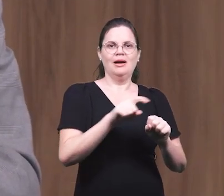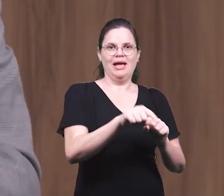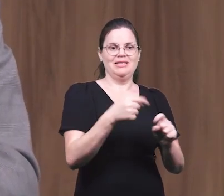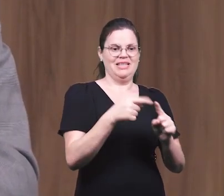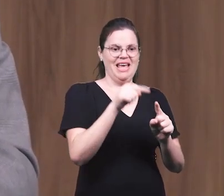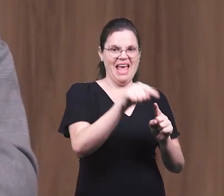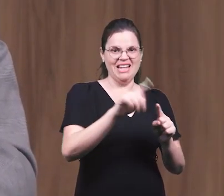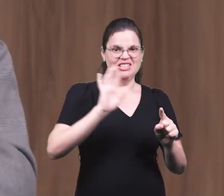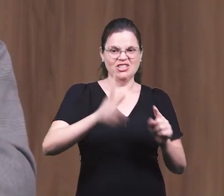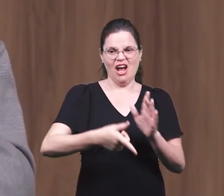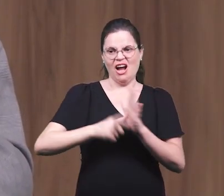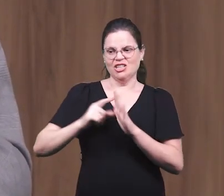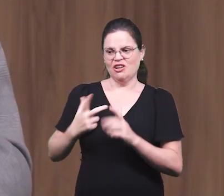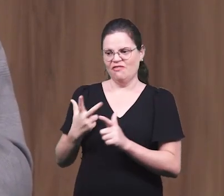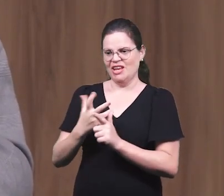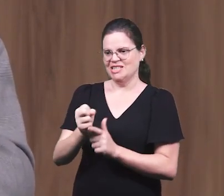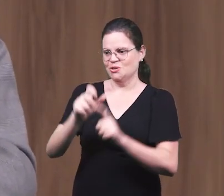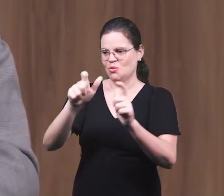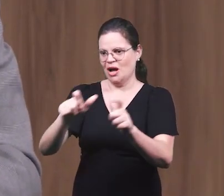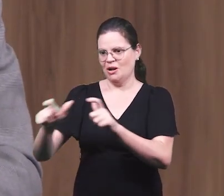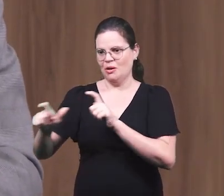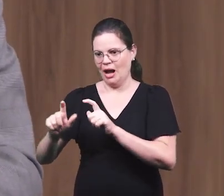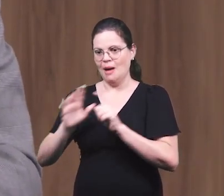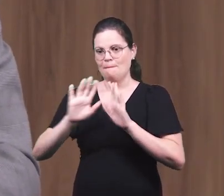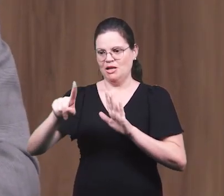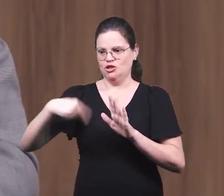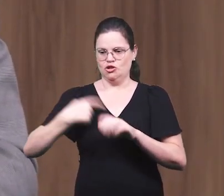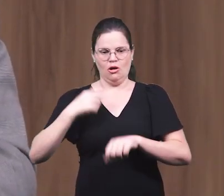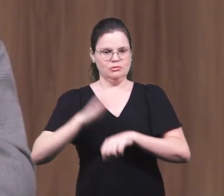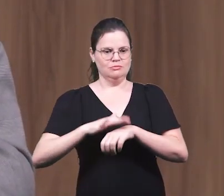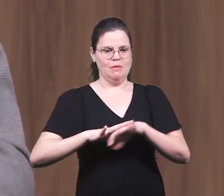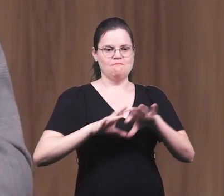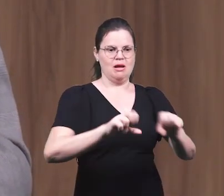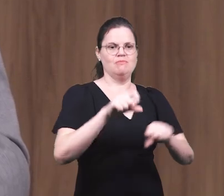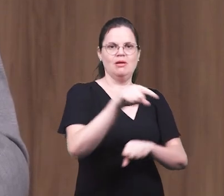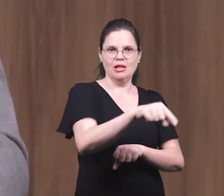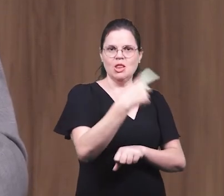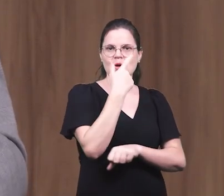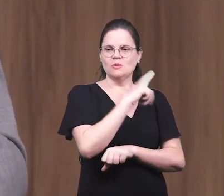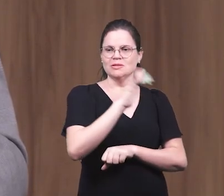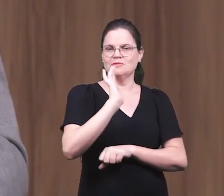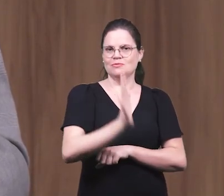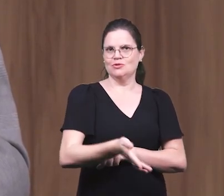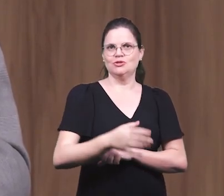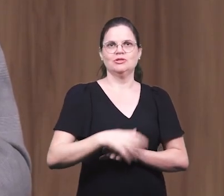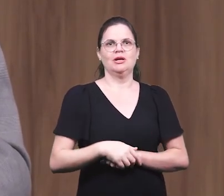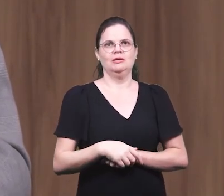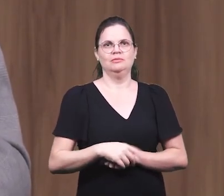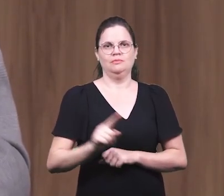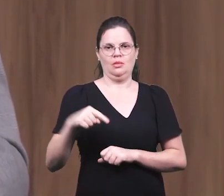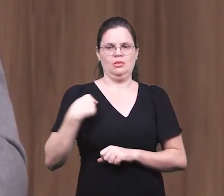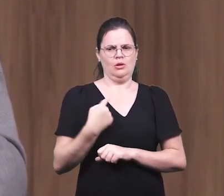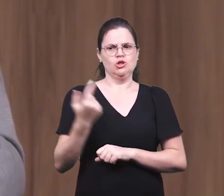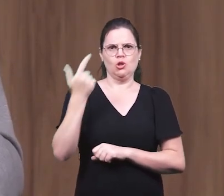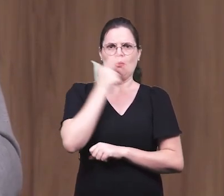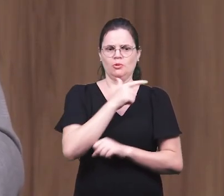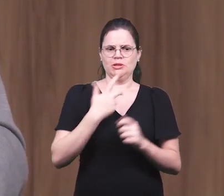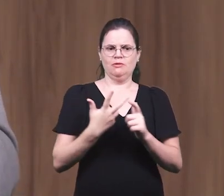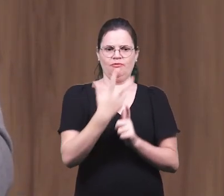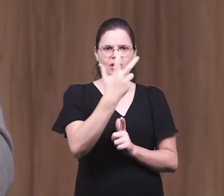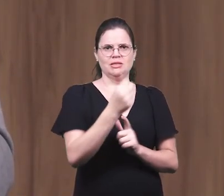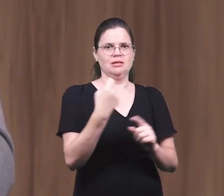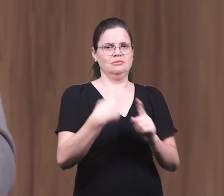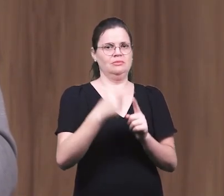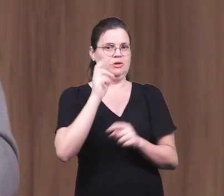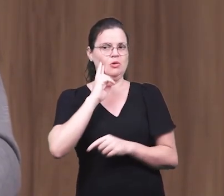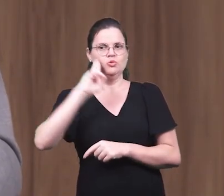os amorreus. Então, assim, e nós derrubamos eles, nós vencemos eles, porque eles já estavam dizendo assim, nós vencemos coisas grandes que o Senhor fez